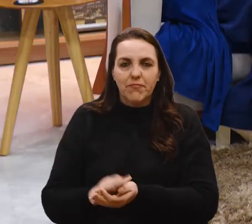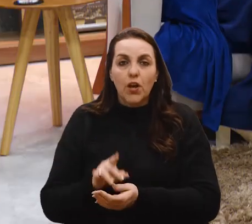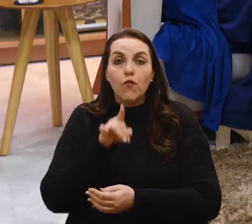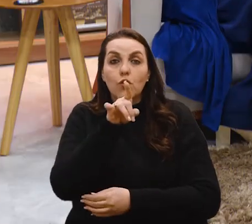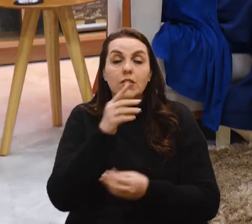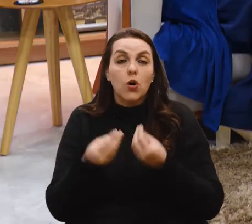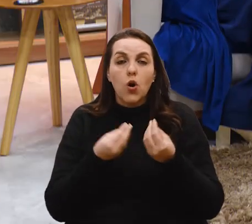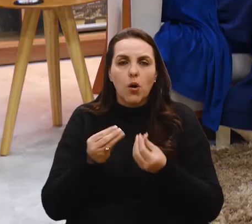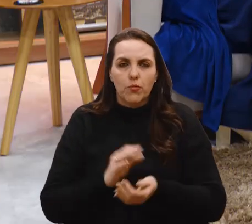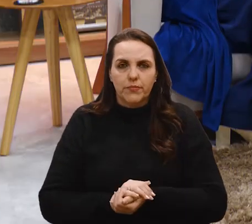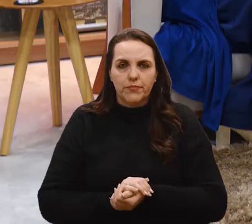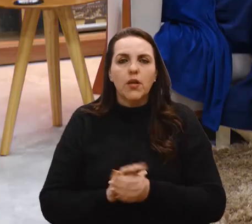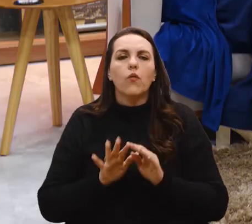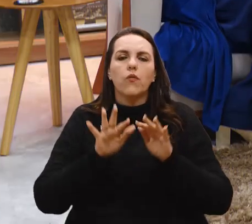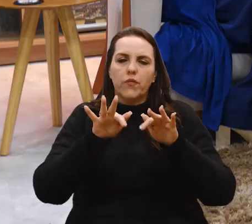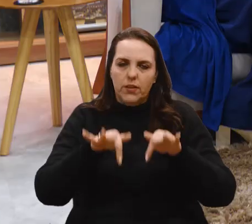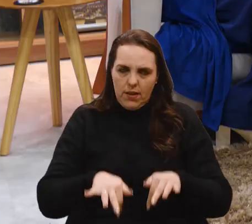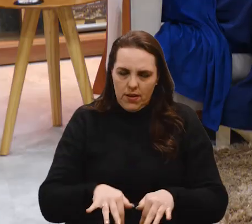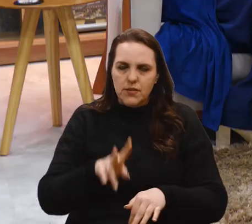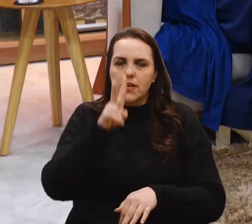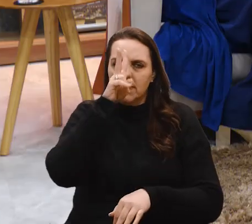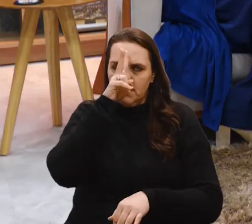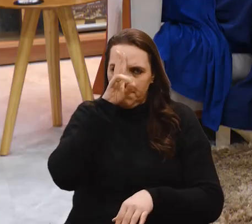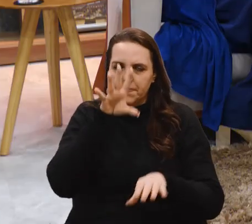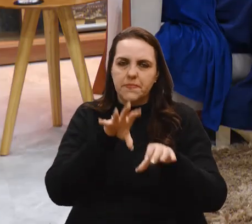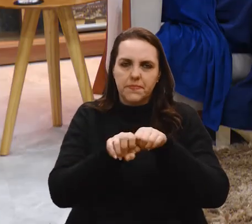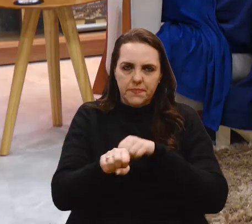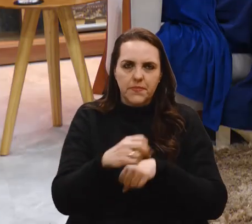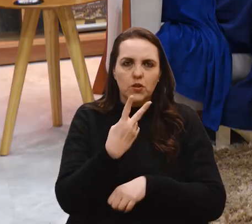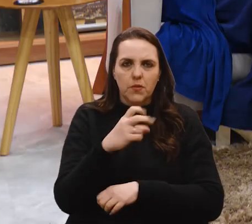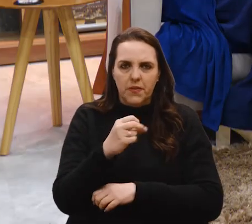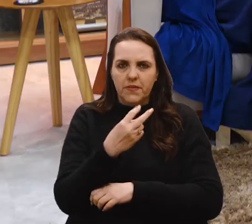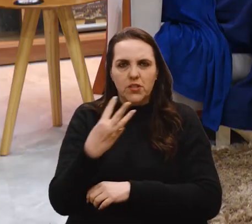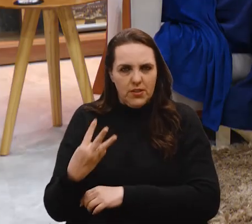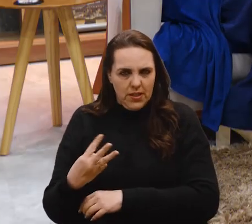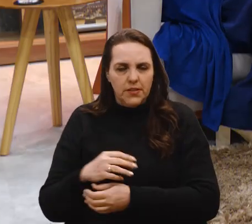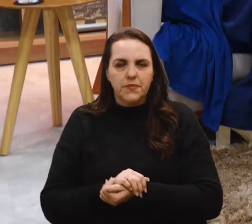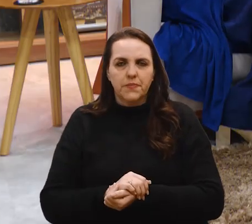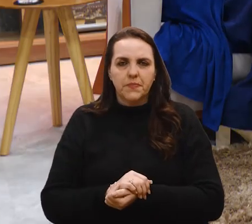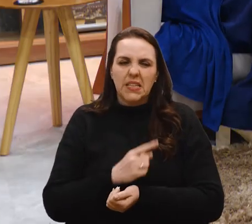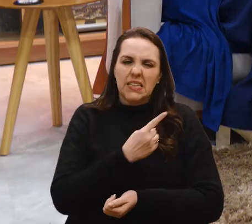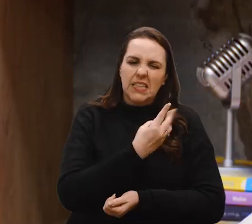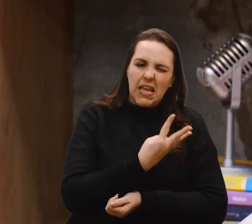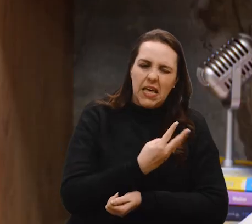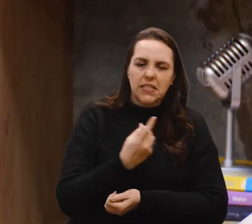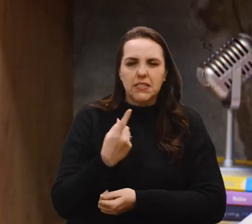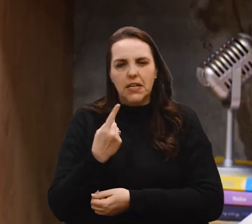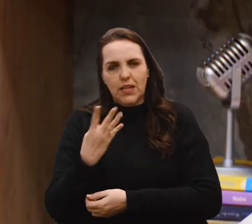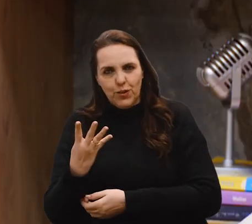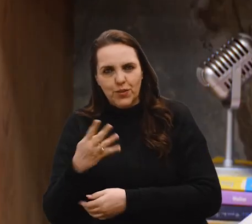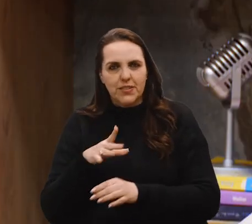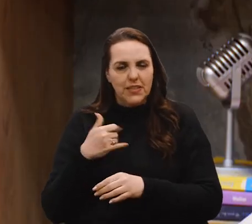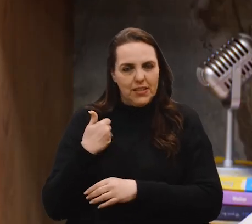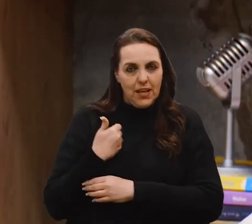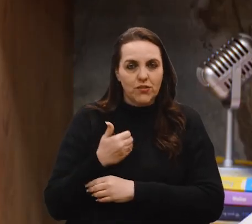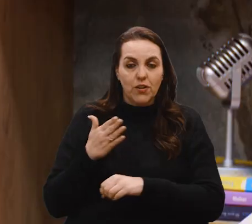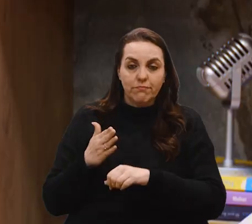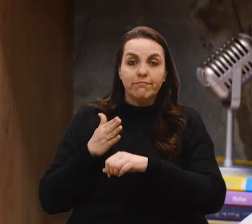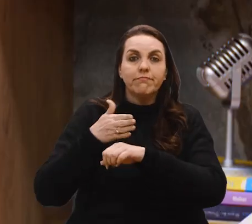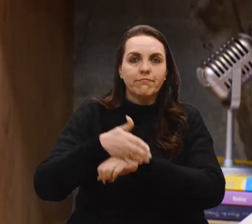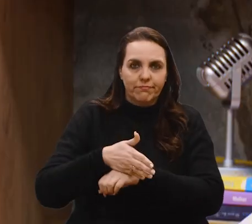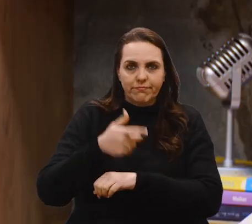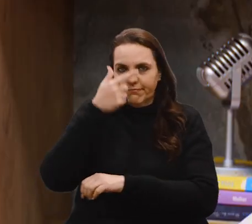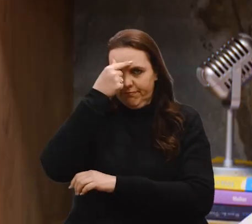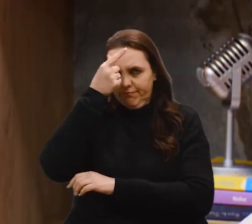Eu terminei o ensino médio. Tá. Eu terminei em 2023, com 13 para 14, por ali. E eu entrei na faculdade daí. Aí eu